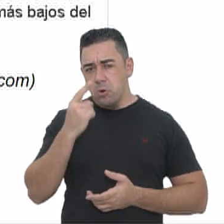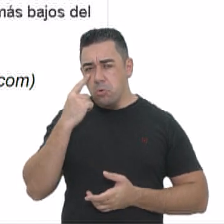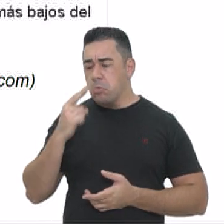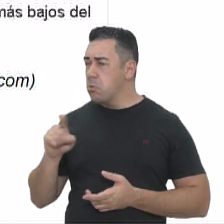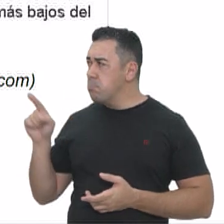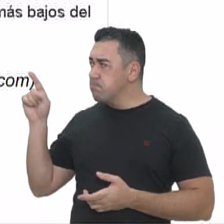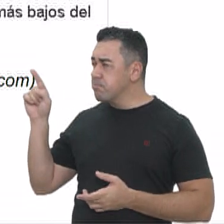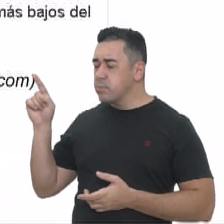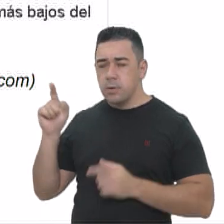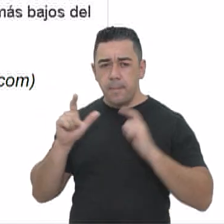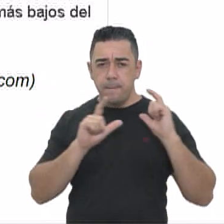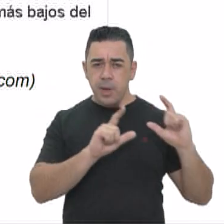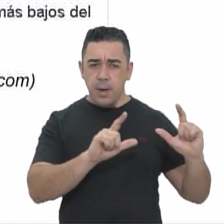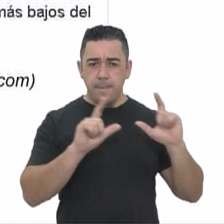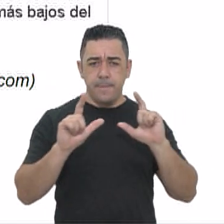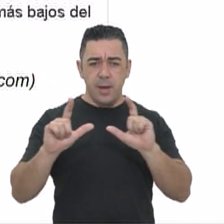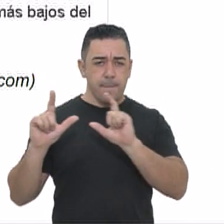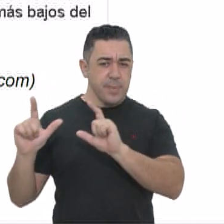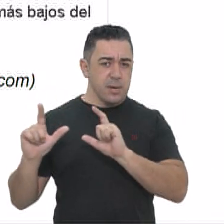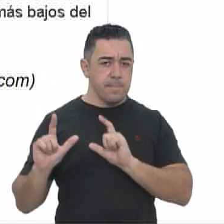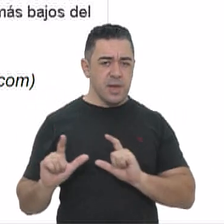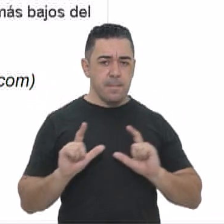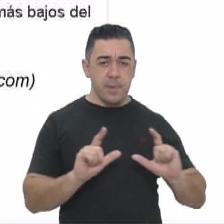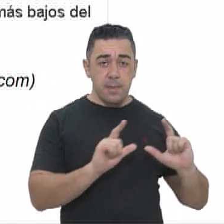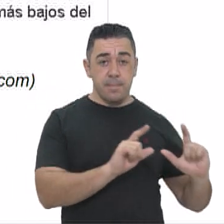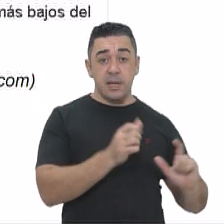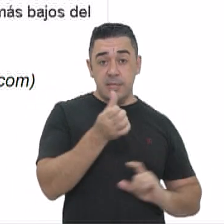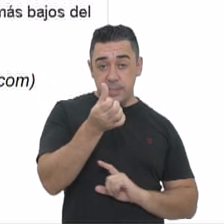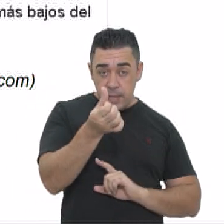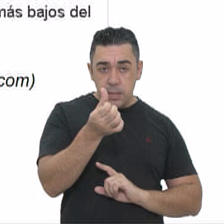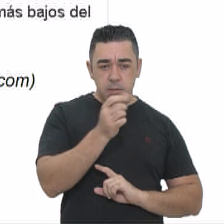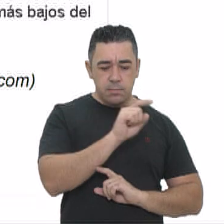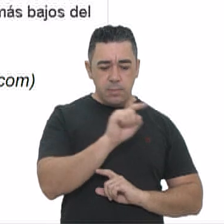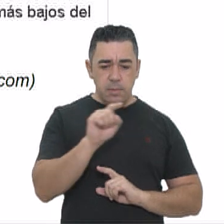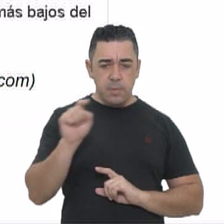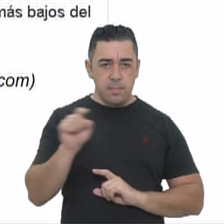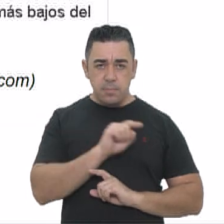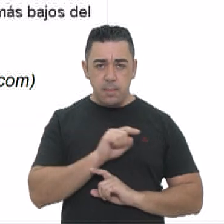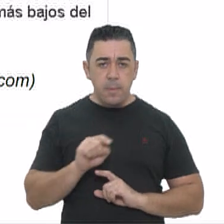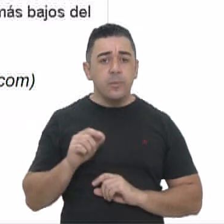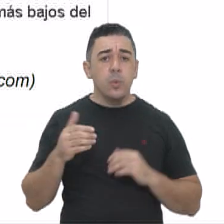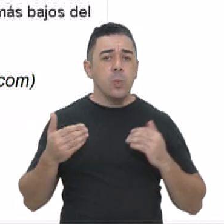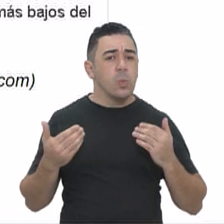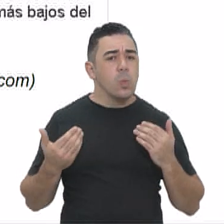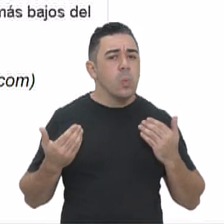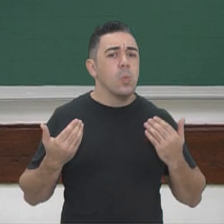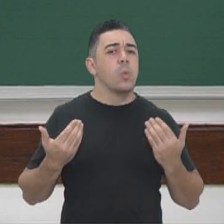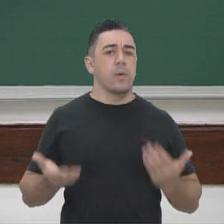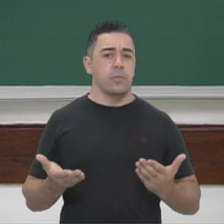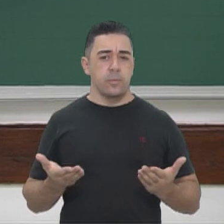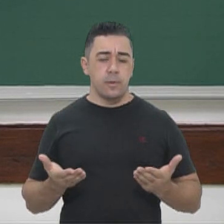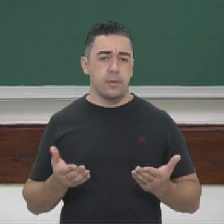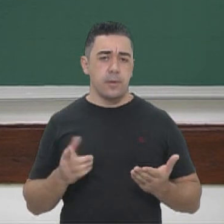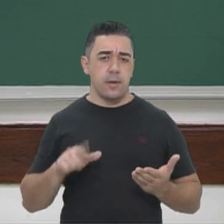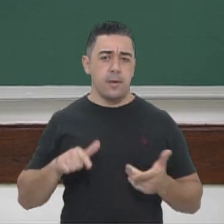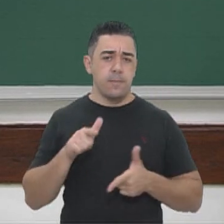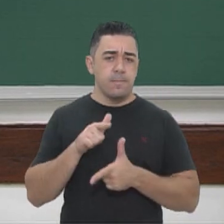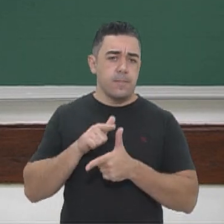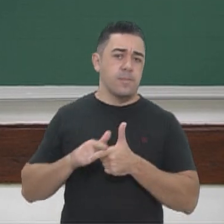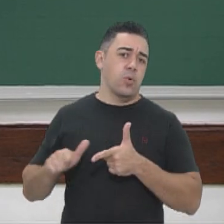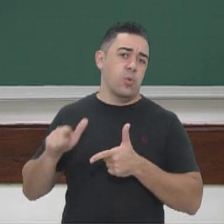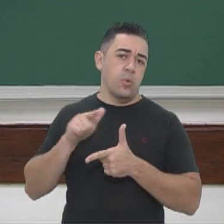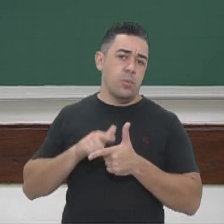aí que vocês têm, então, 6 riscos aqui. Qual deles foi o